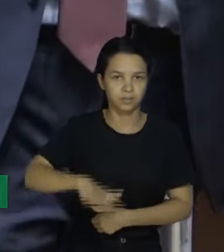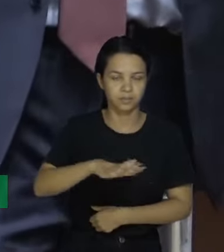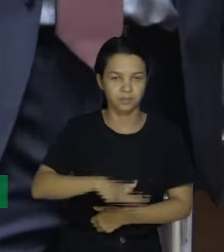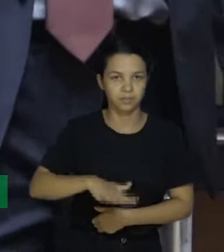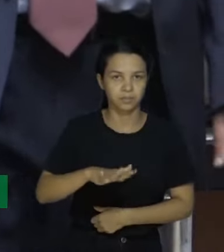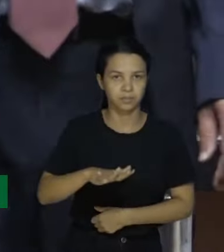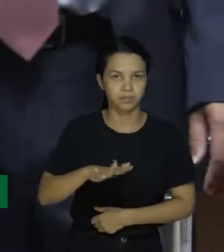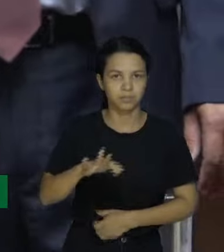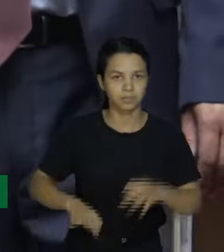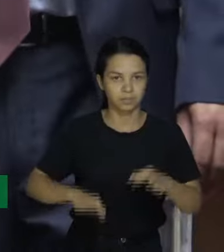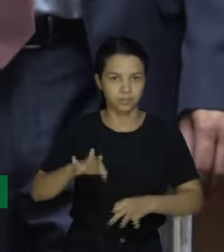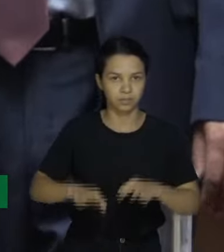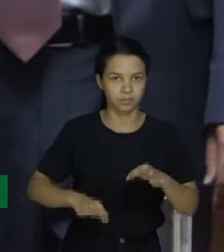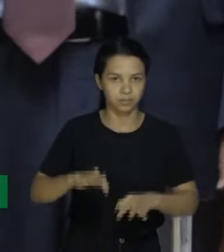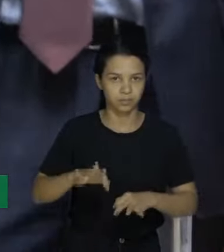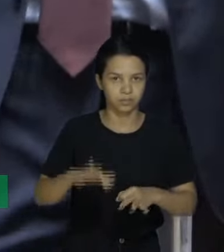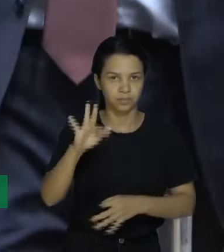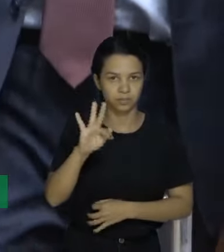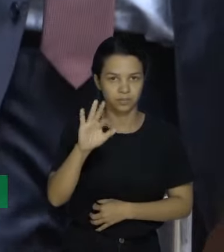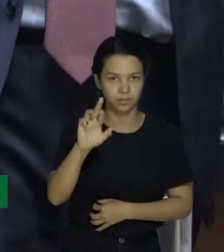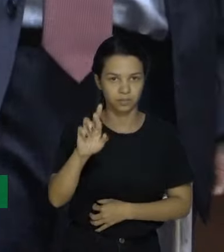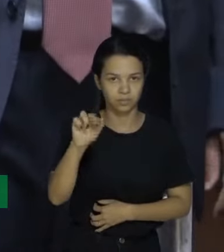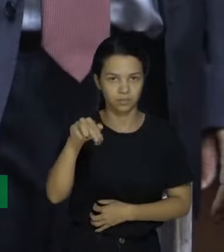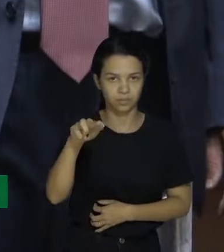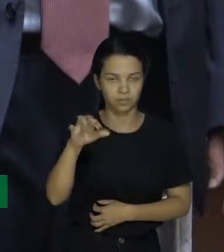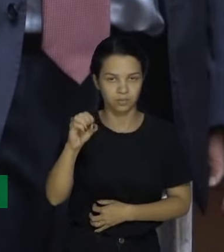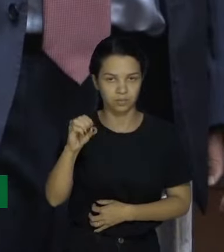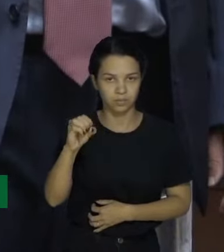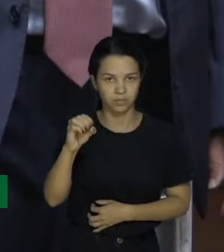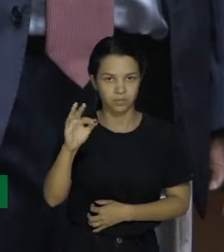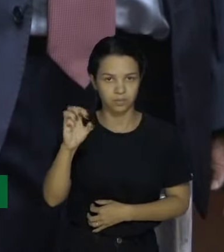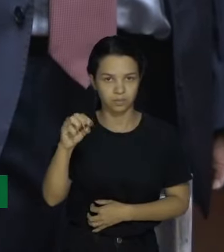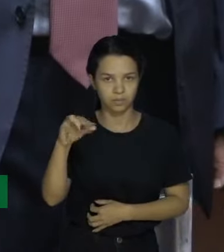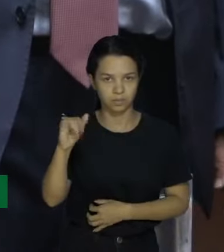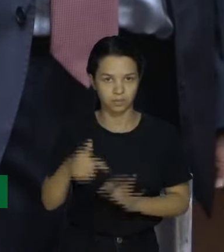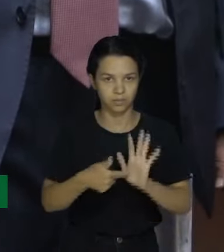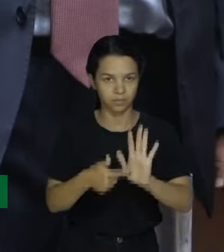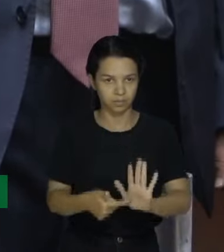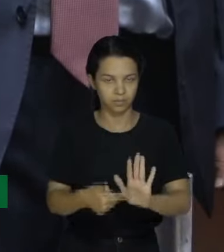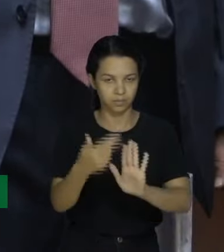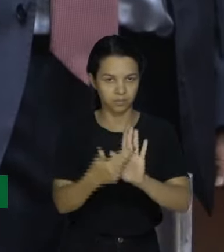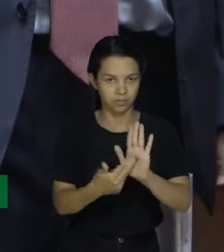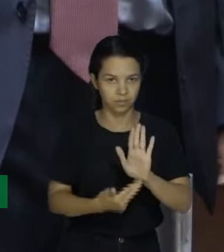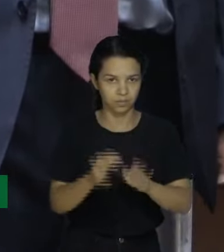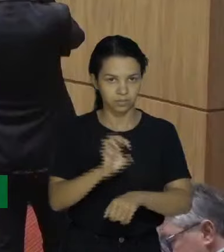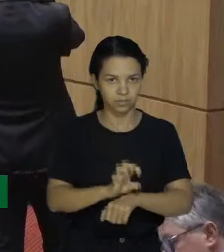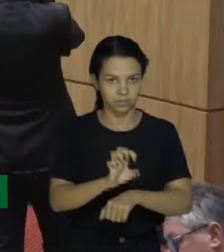Apresente o relatório anual de atividades do Ministério Público do Estado de Santa Catarina